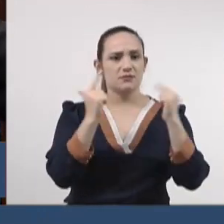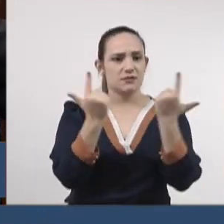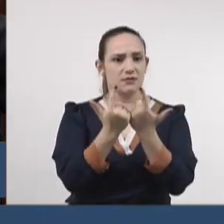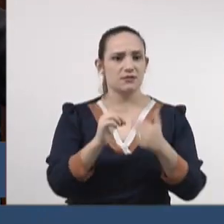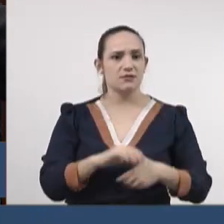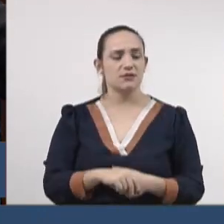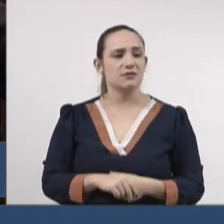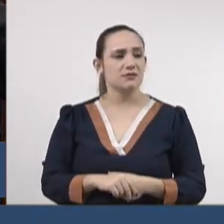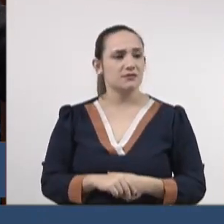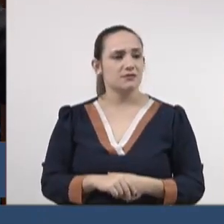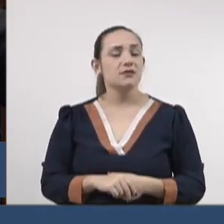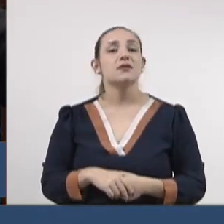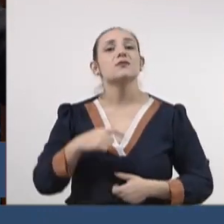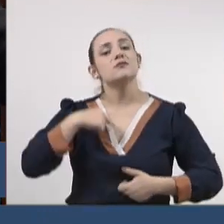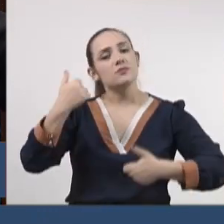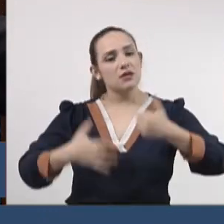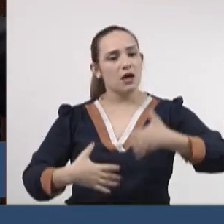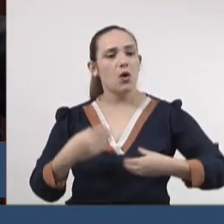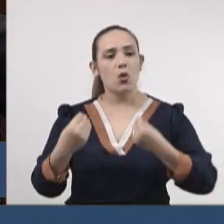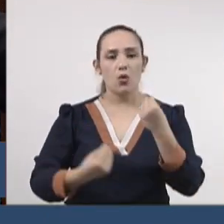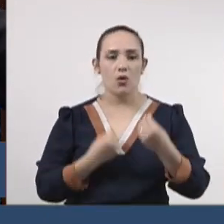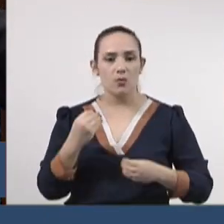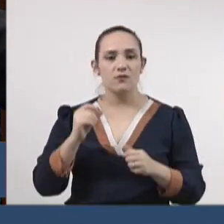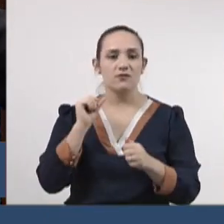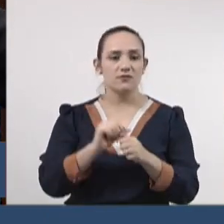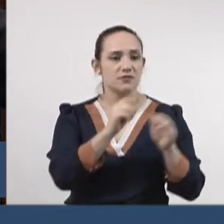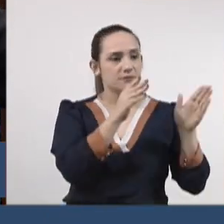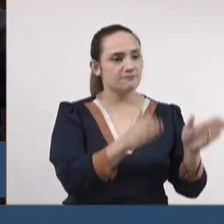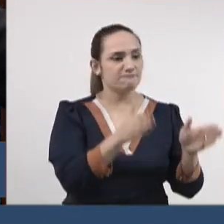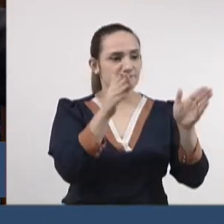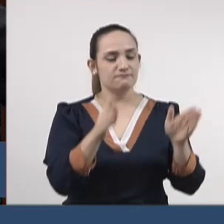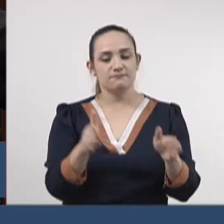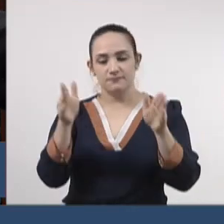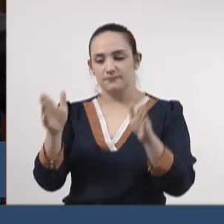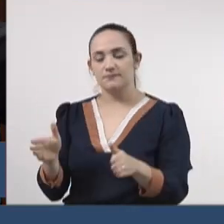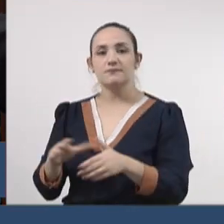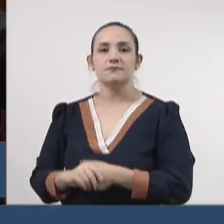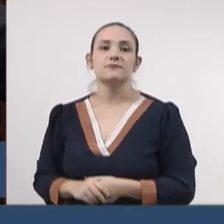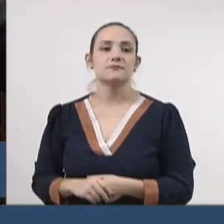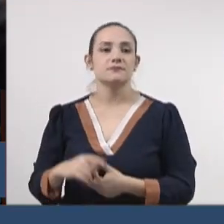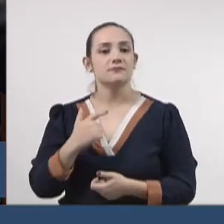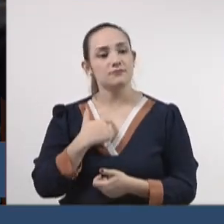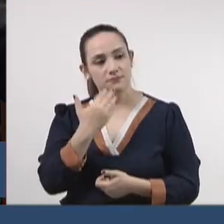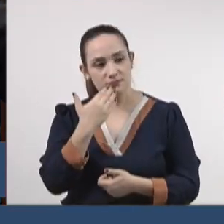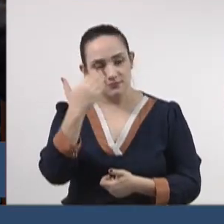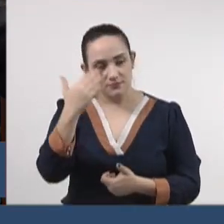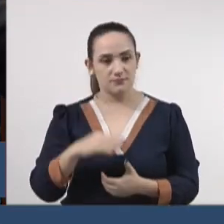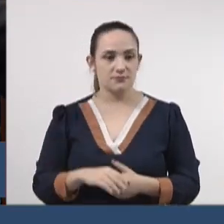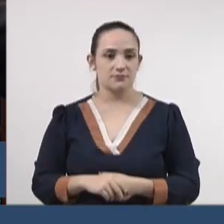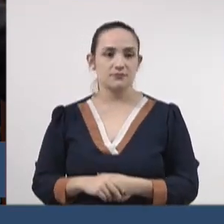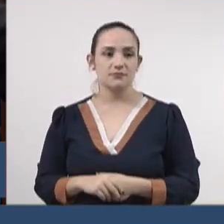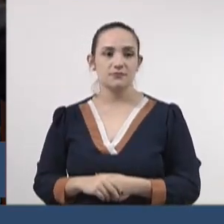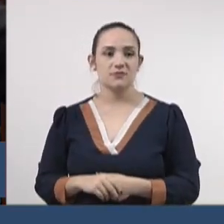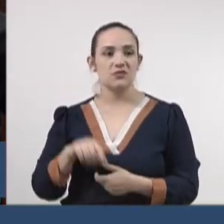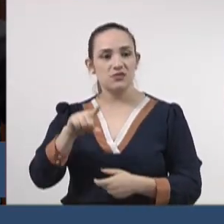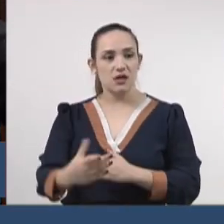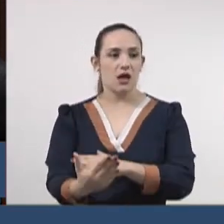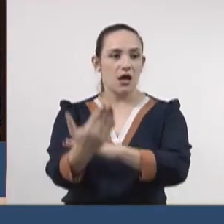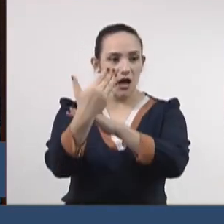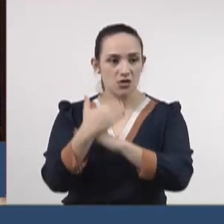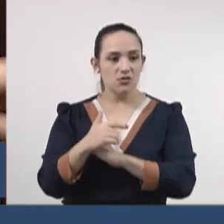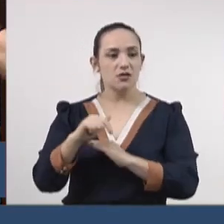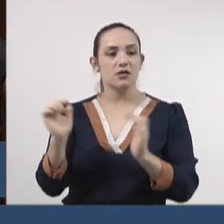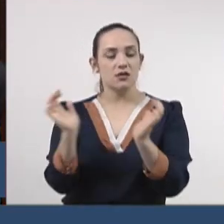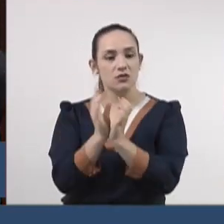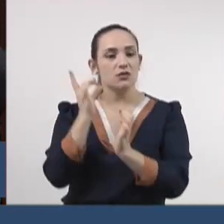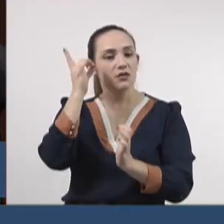nós temos ali todo passo a passo de como nós procedemos isso então eu peço aqui mais uma vez a colaboração dos outros